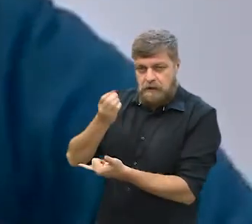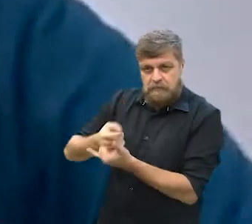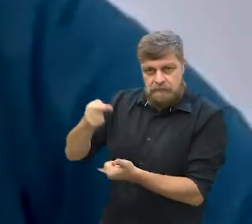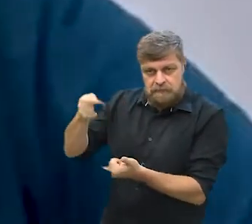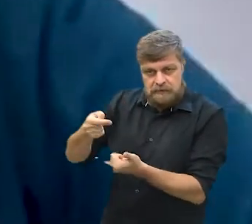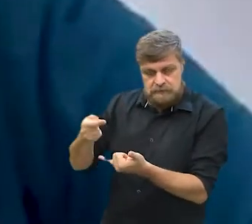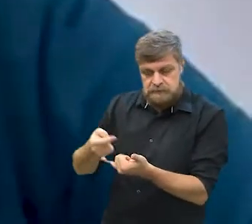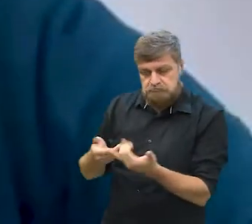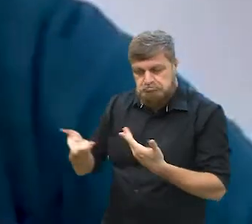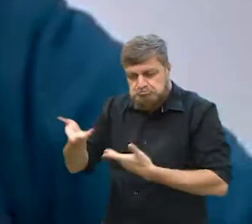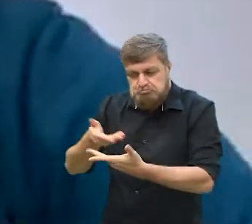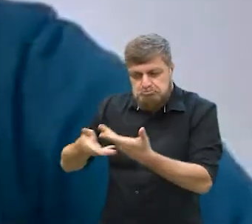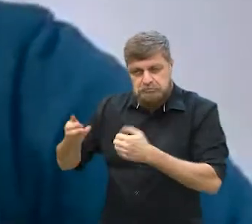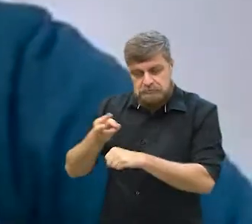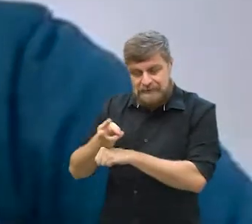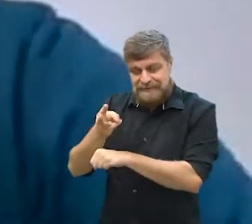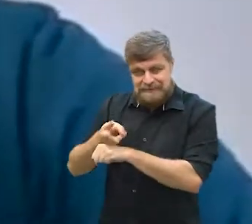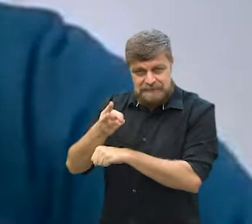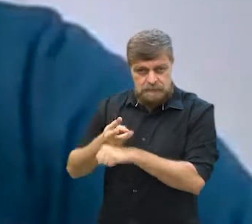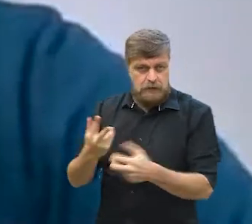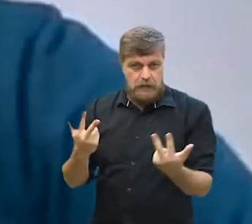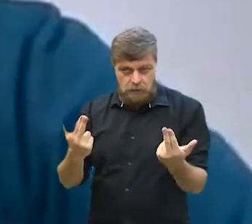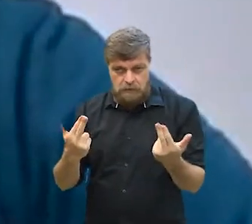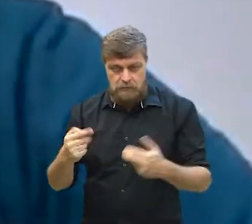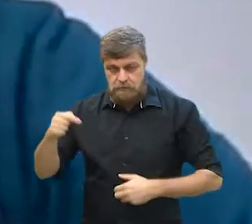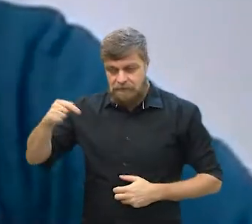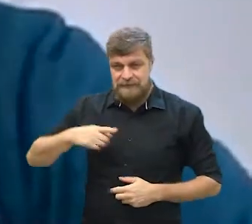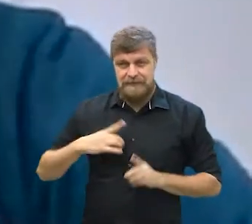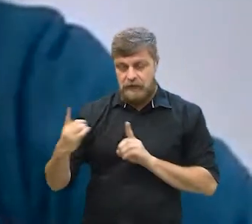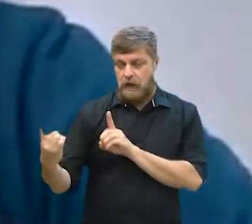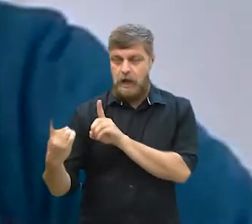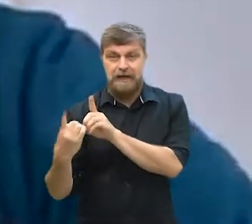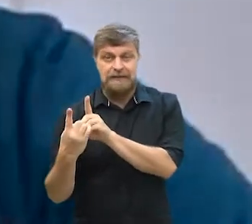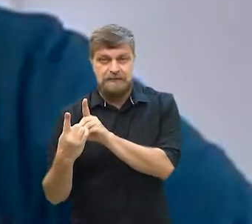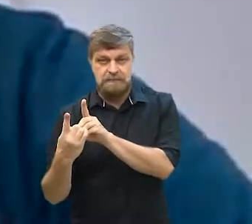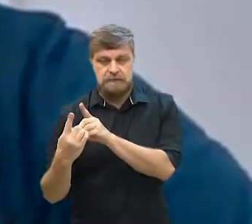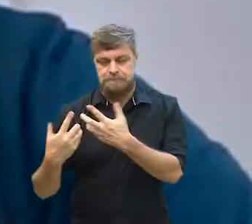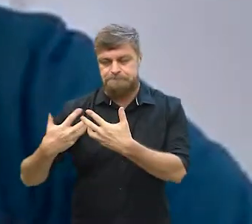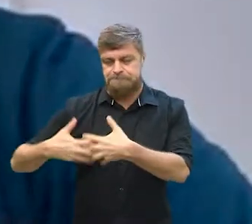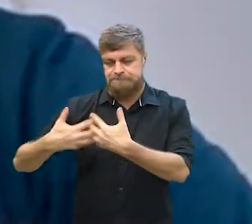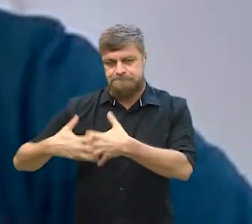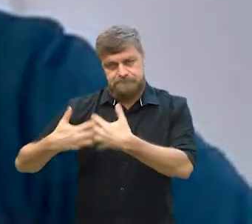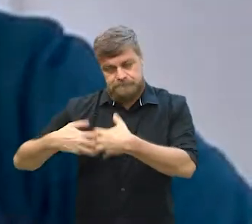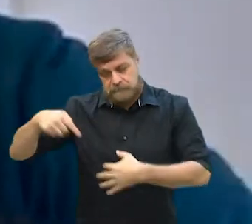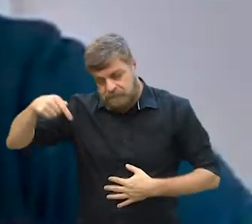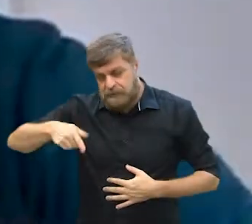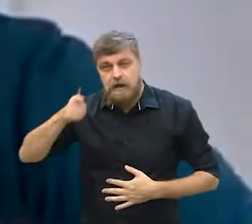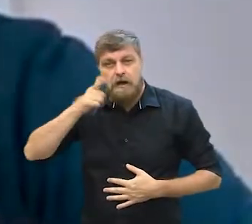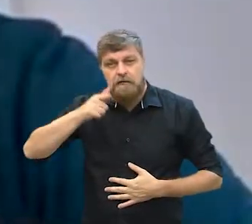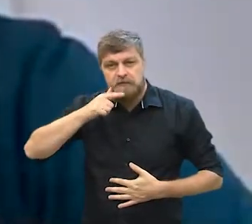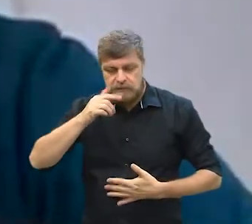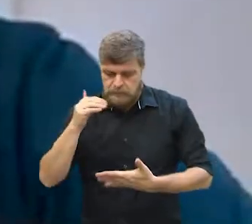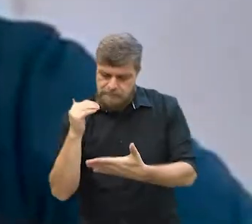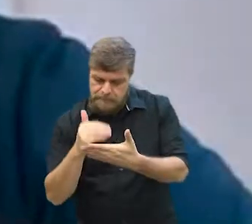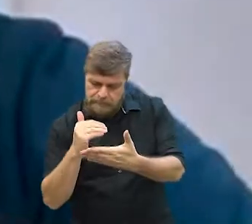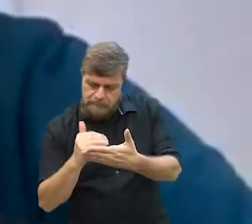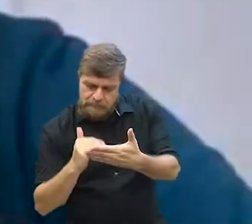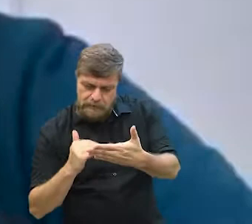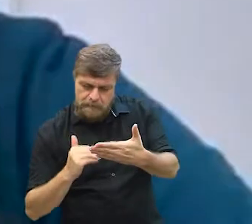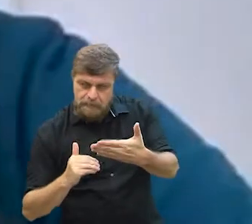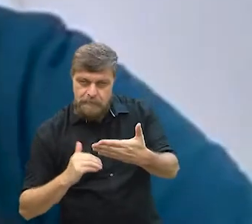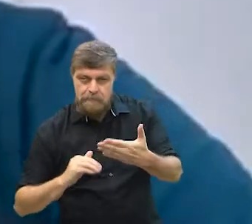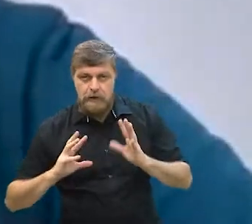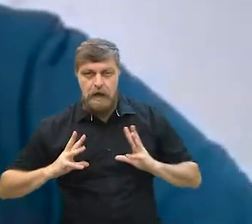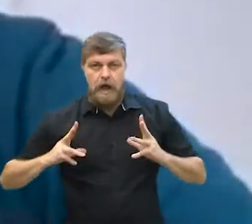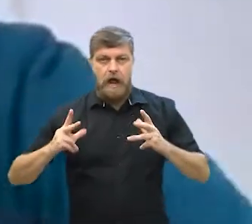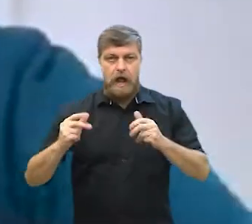aplicativo de troca de mensagens, né? E aí, através disso, ele tem um atendimento automatizado, né? Então, lá ele consegue ter todas